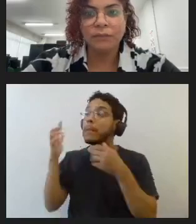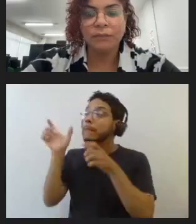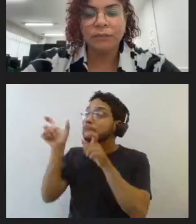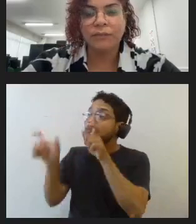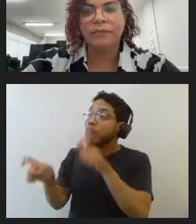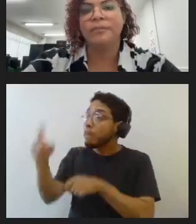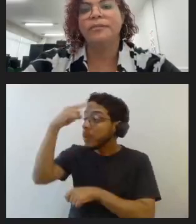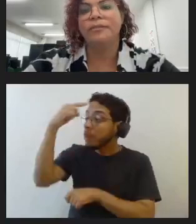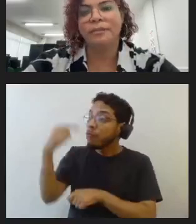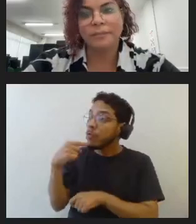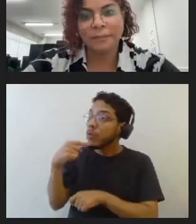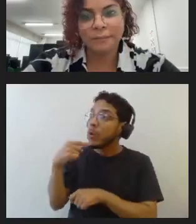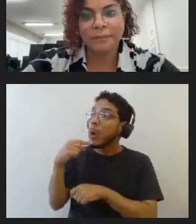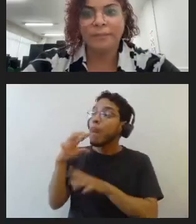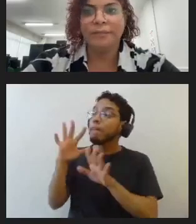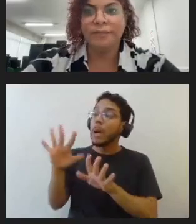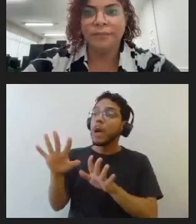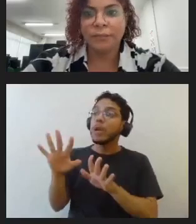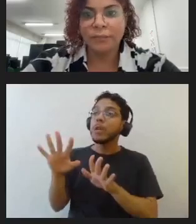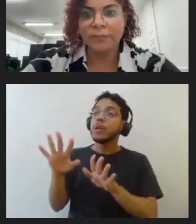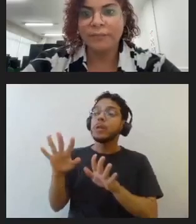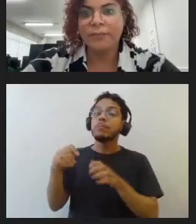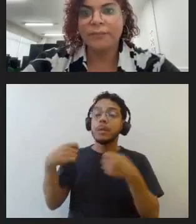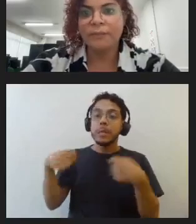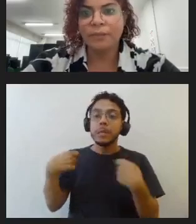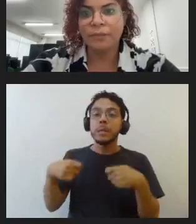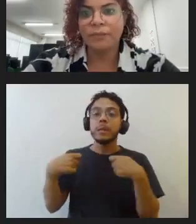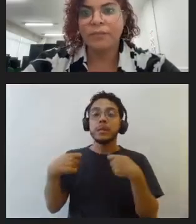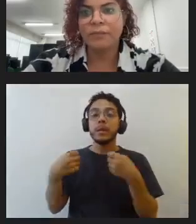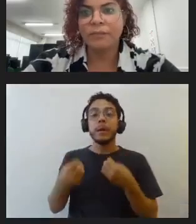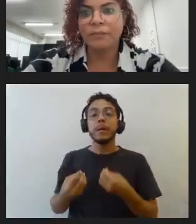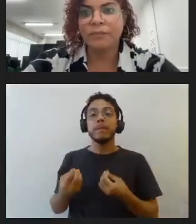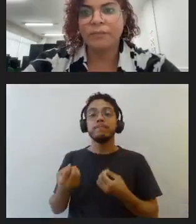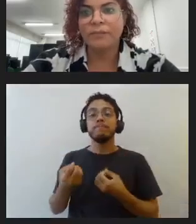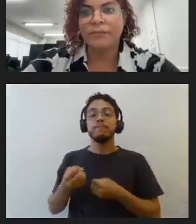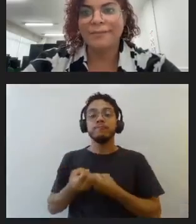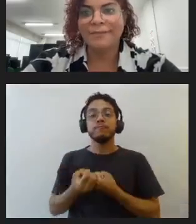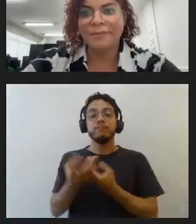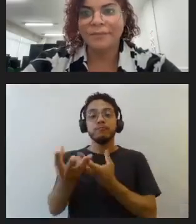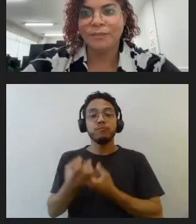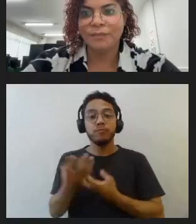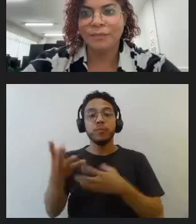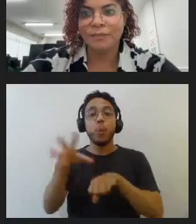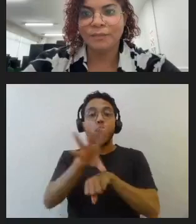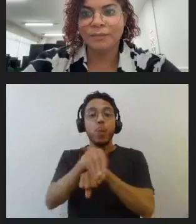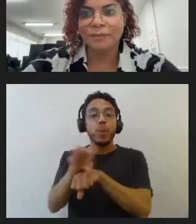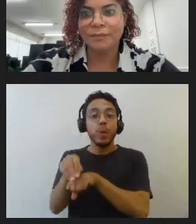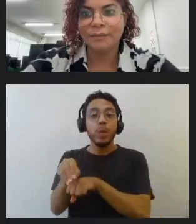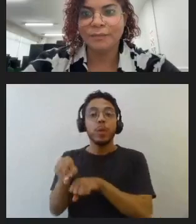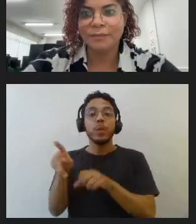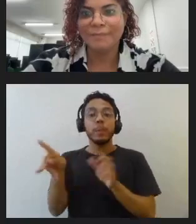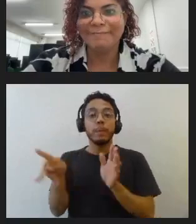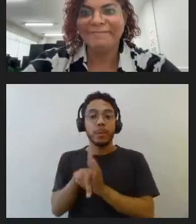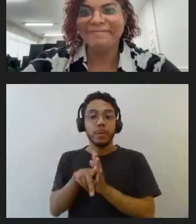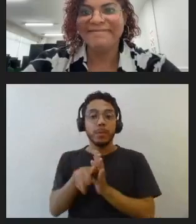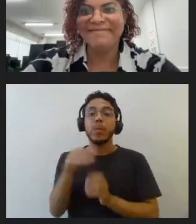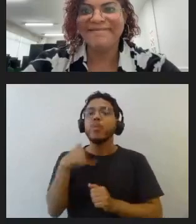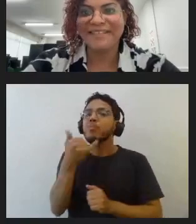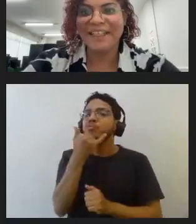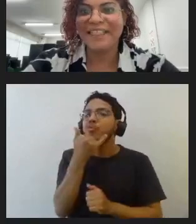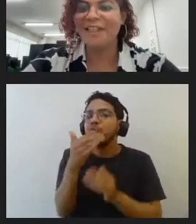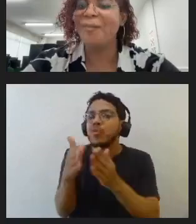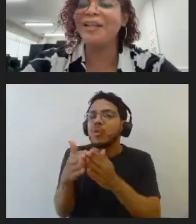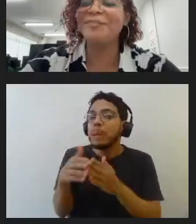gente quer passar, né? O nosso conteúdo e o programa didático. Eu vou pedir licença que tem alguém batendo aqui,